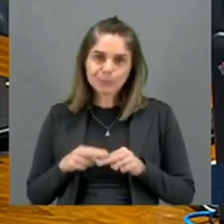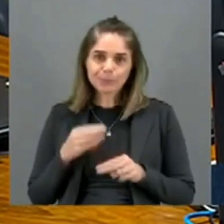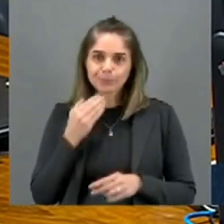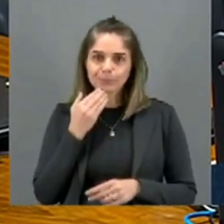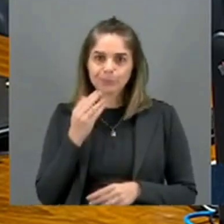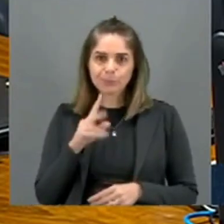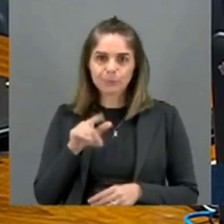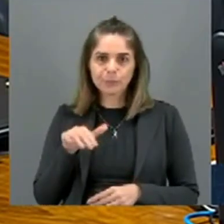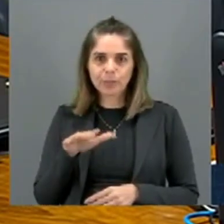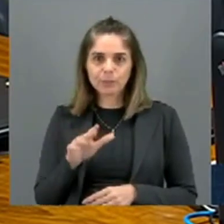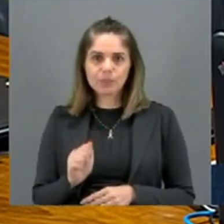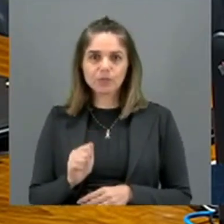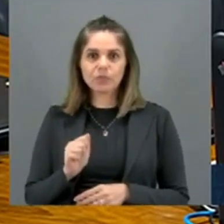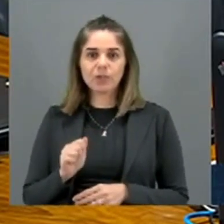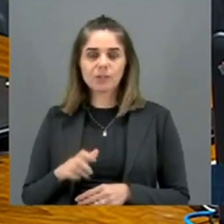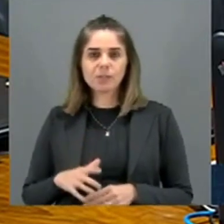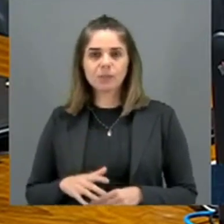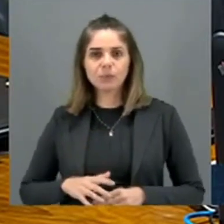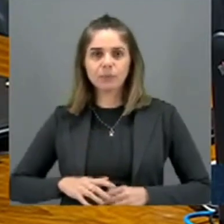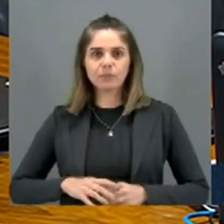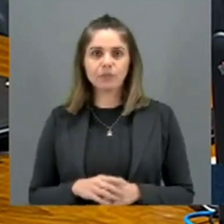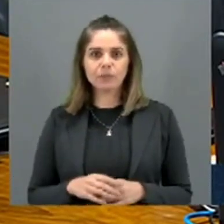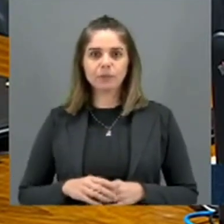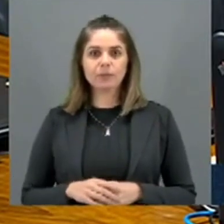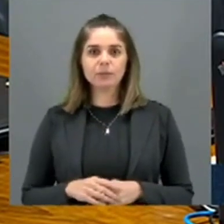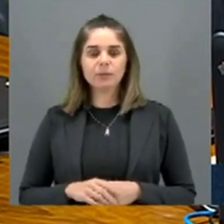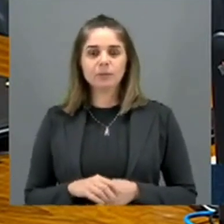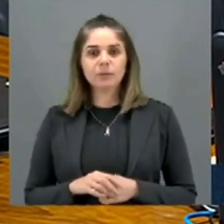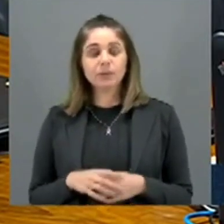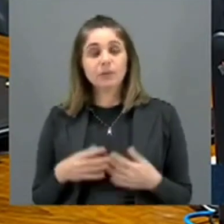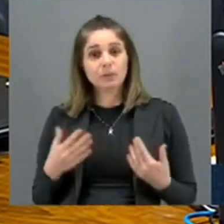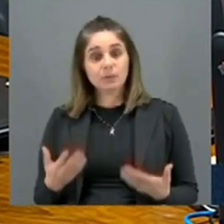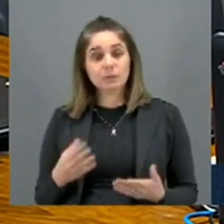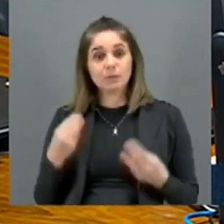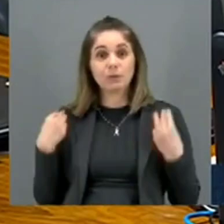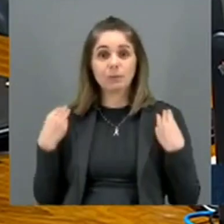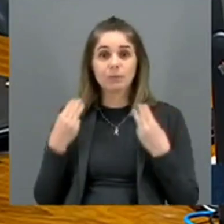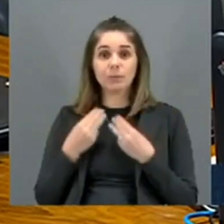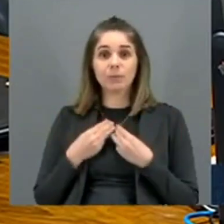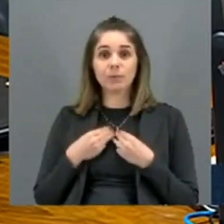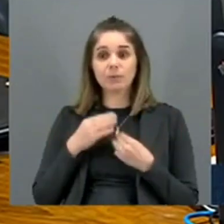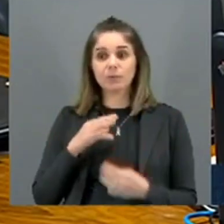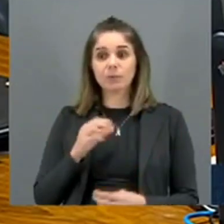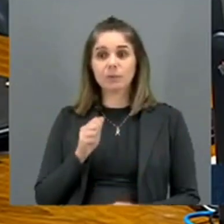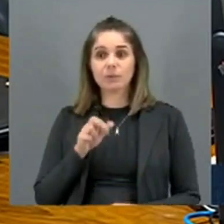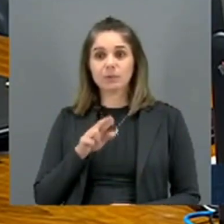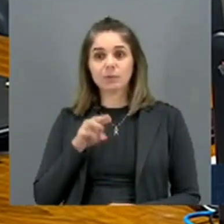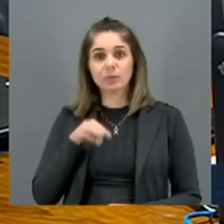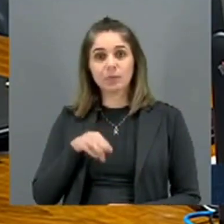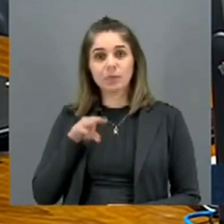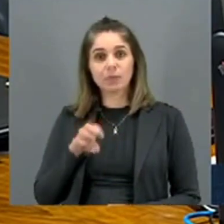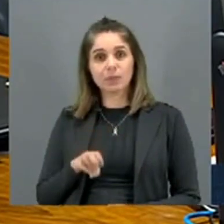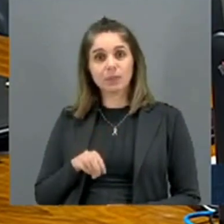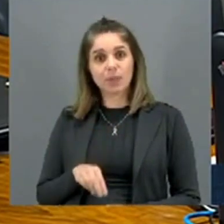tentar e fazer aquilo que, como o Humberto citou, da ministra Carmen Lúcia, para que todos sejam